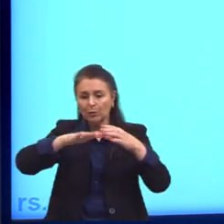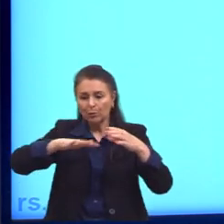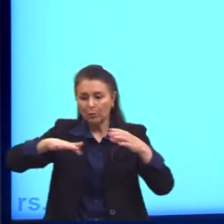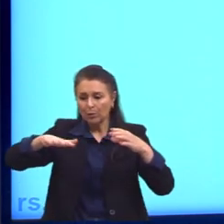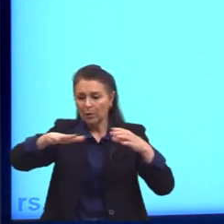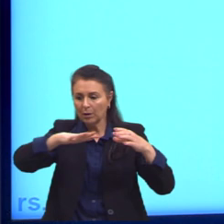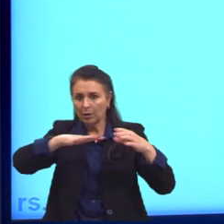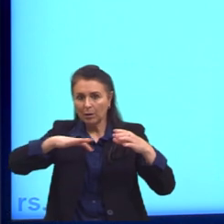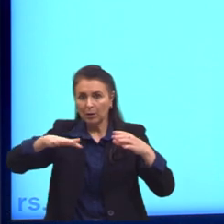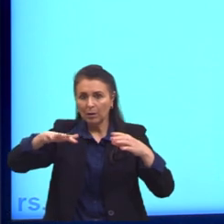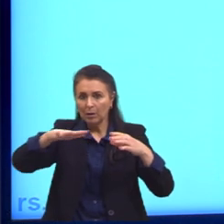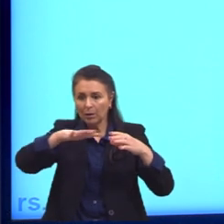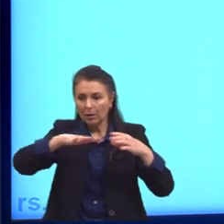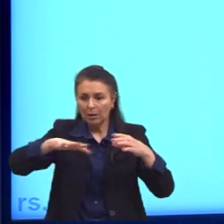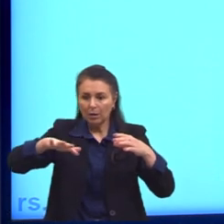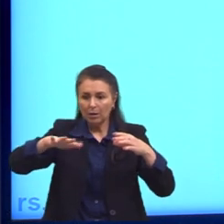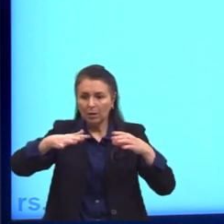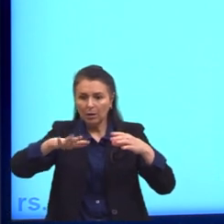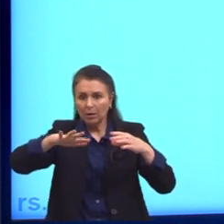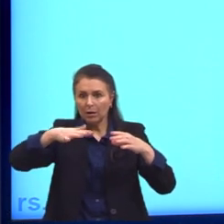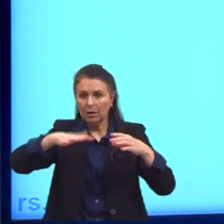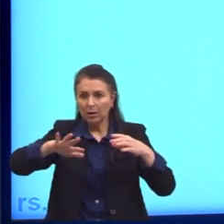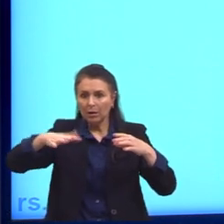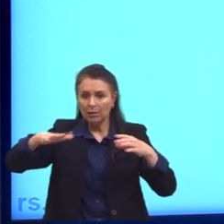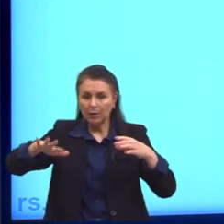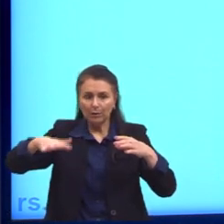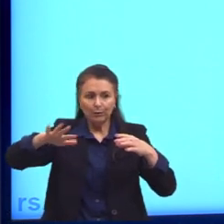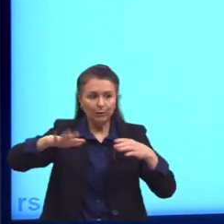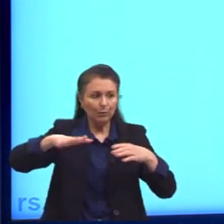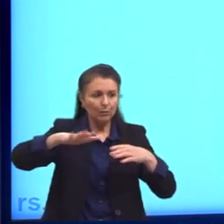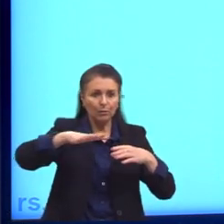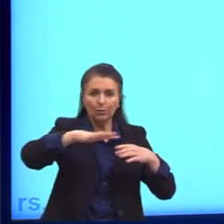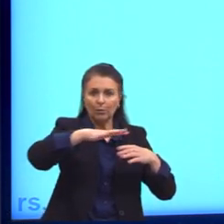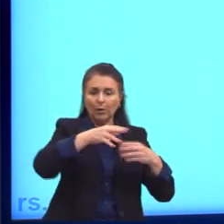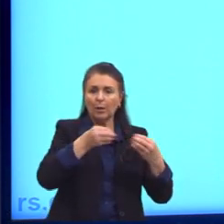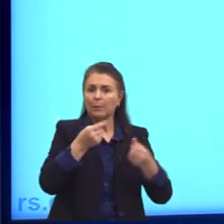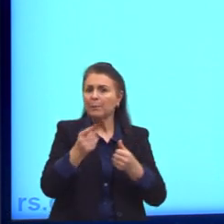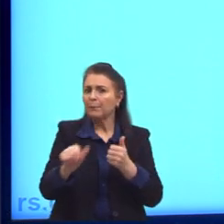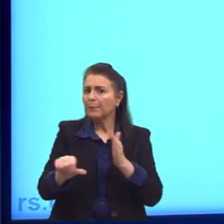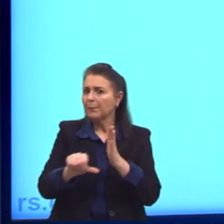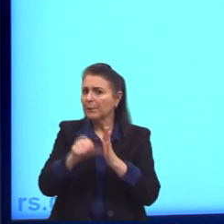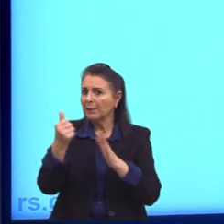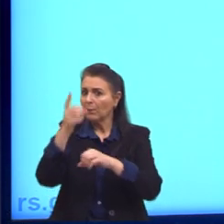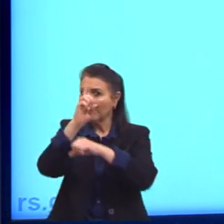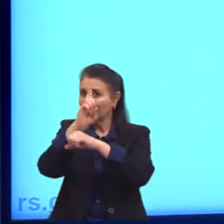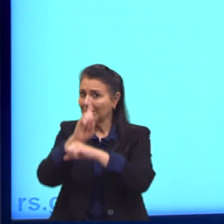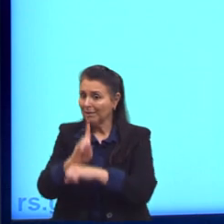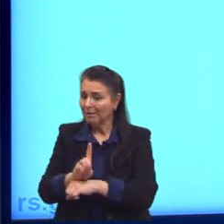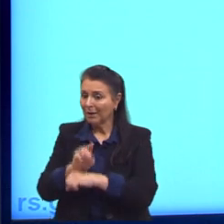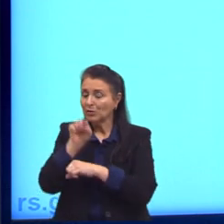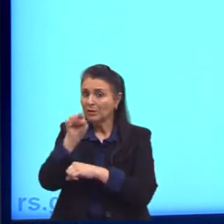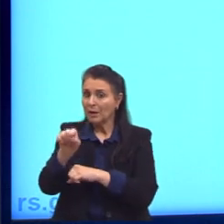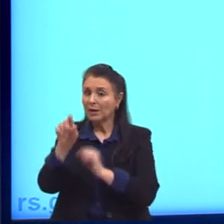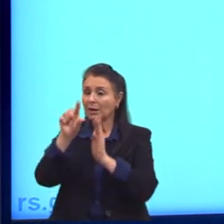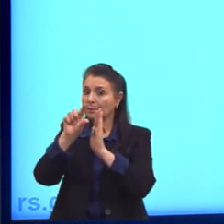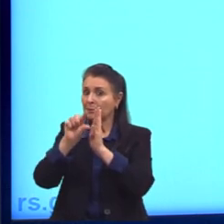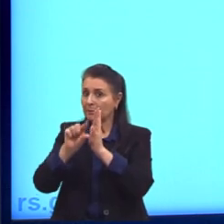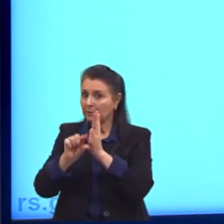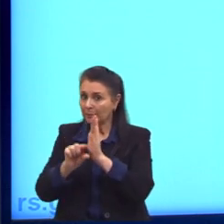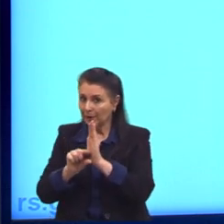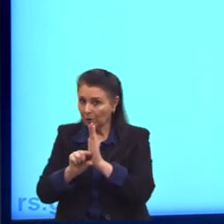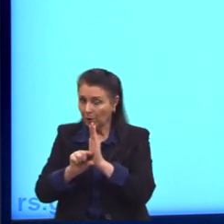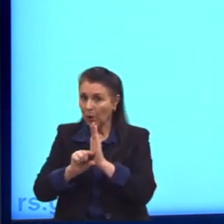que que é necessário para um objeto flutuar primeira coisa né a densidade desse objeto tem que ser menor